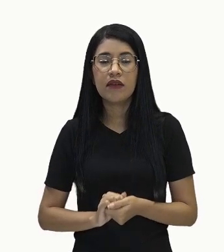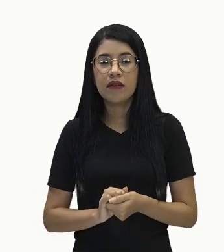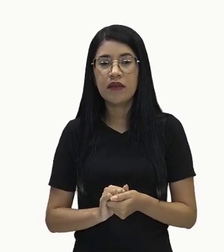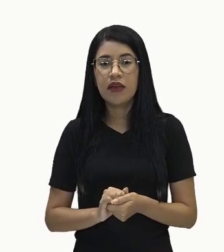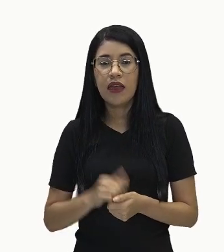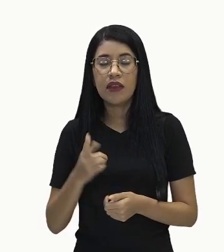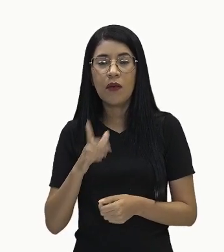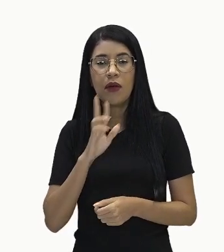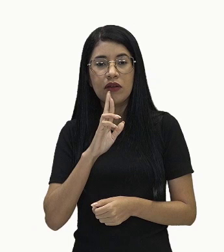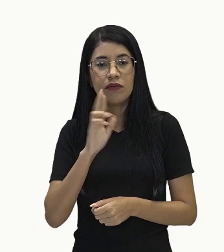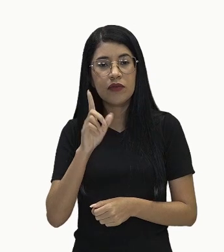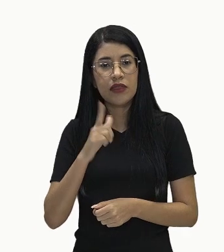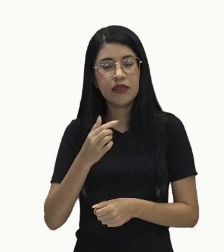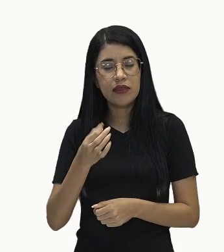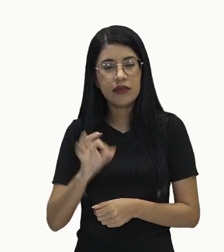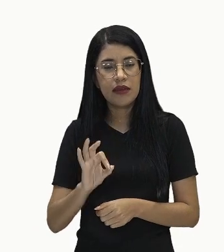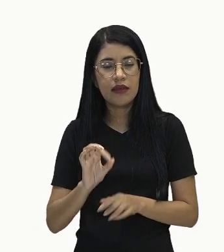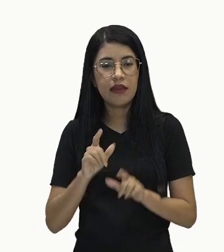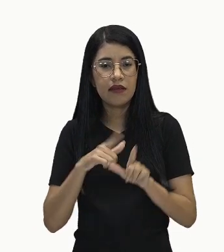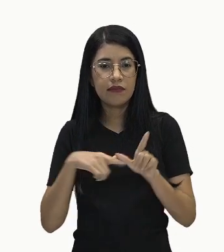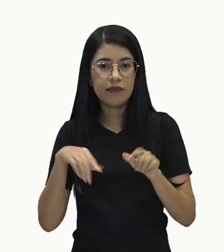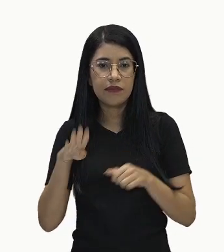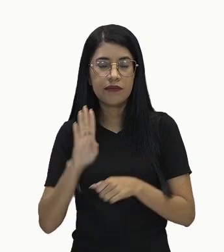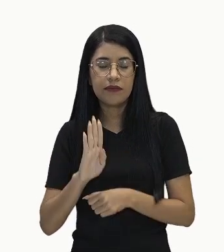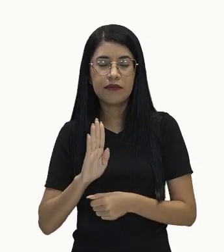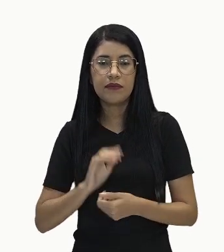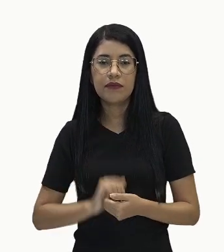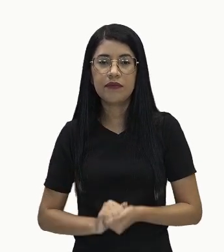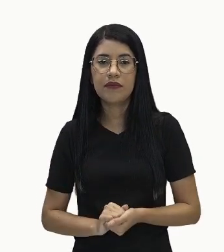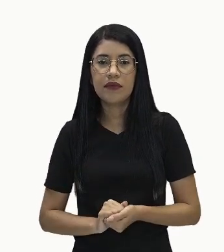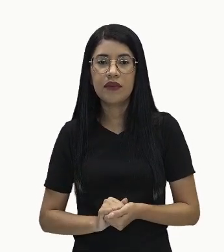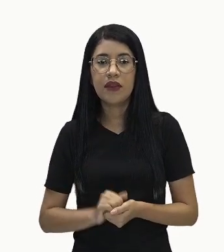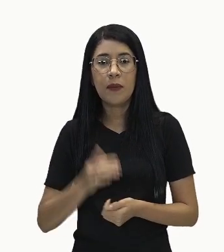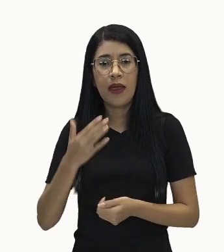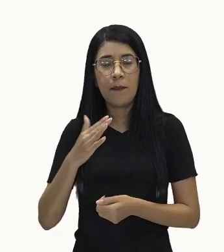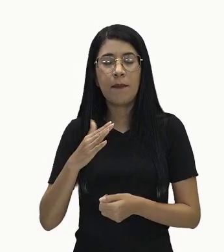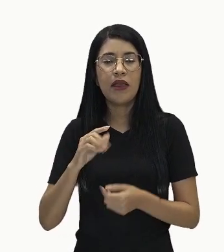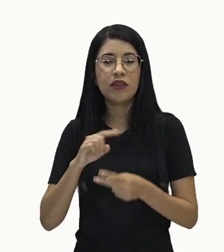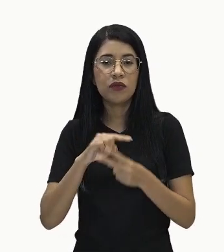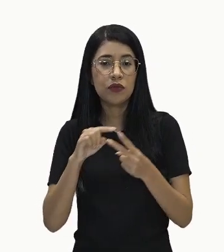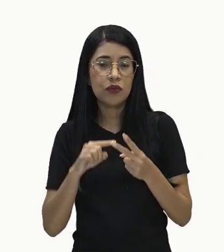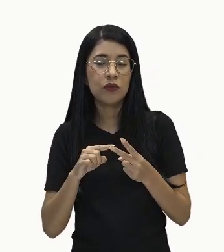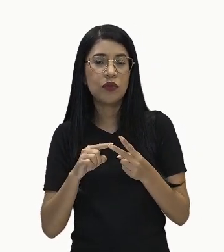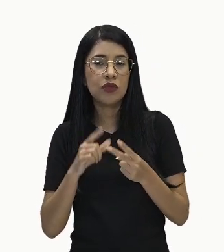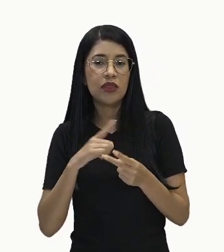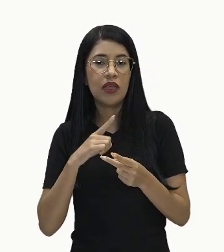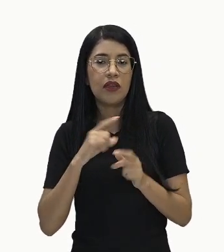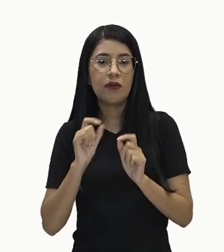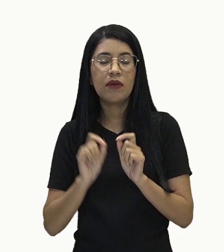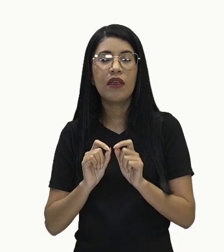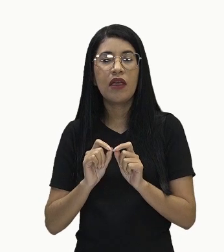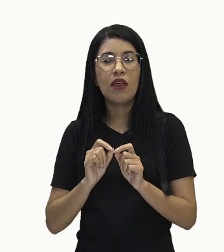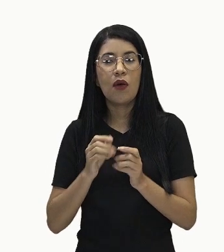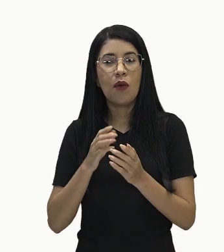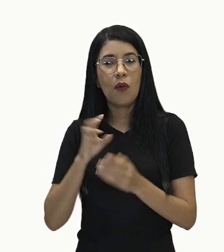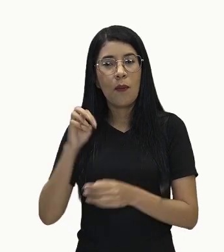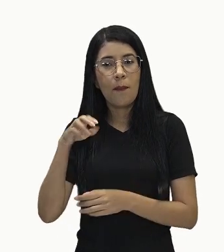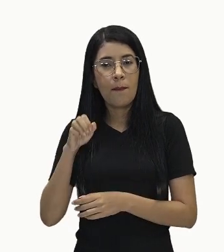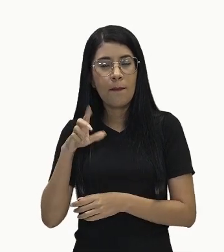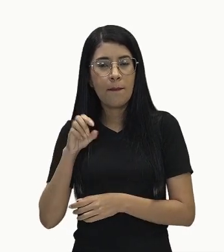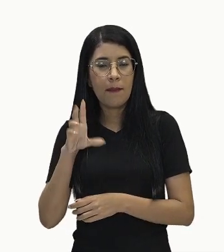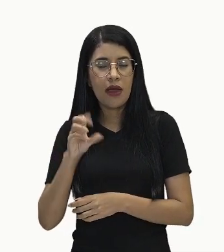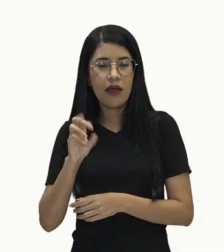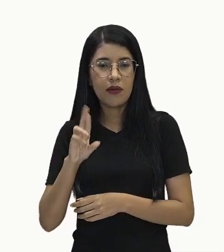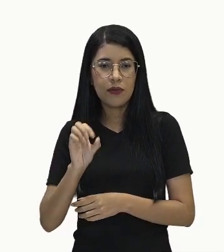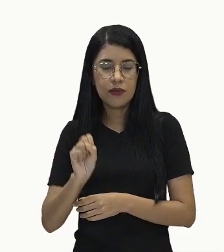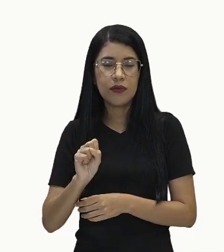quê? Regularidade. Quem que indica regularidade, pessoal? É o desvio padrão. Portanto, a alternativa correta é a nossa alternativa B.